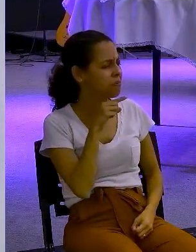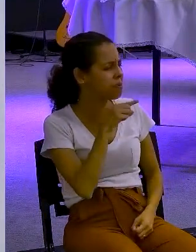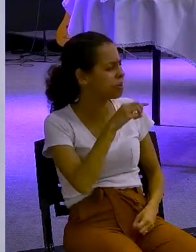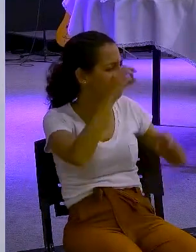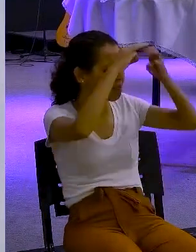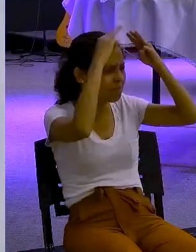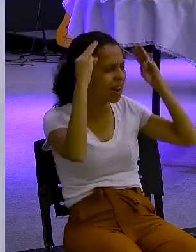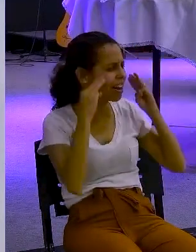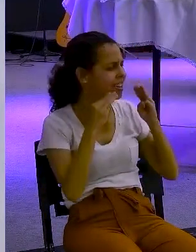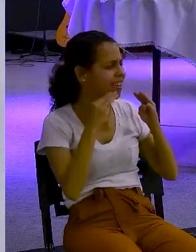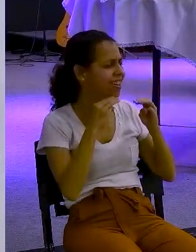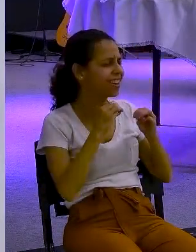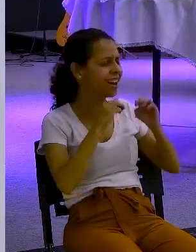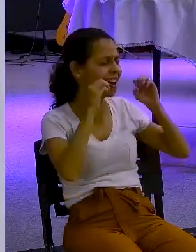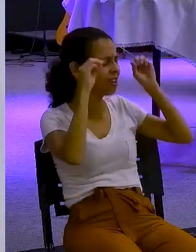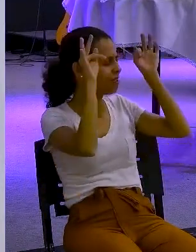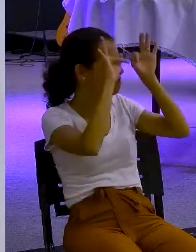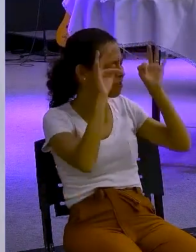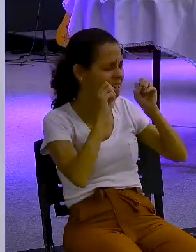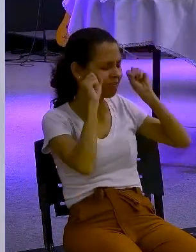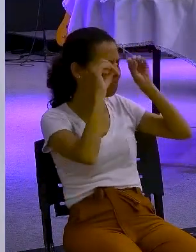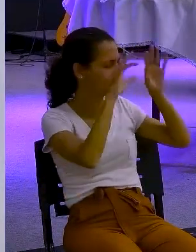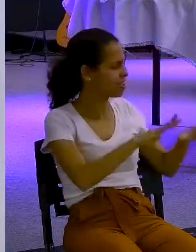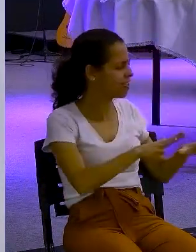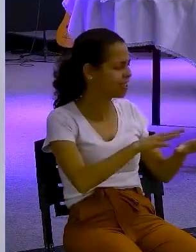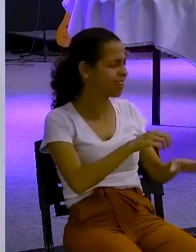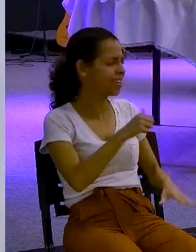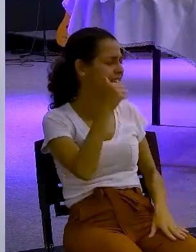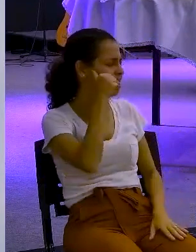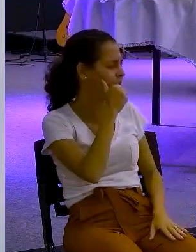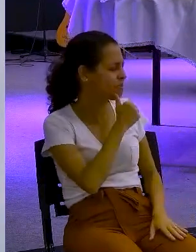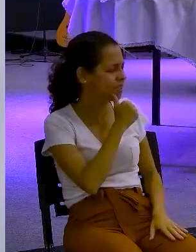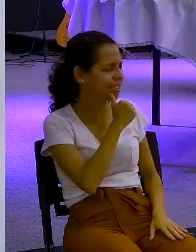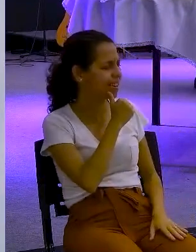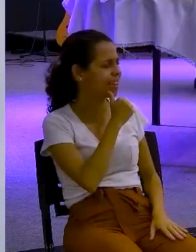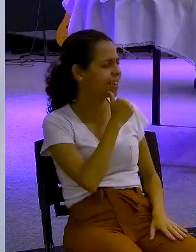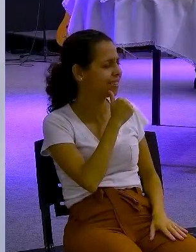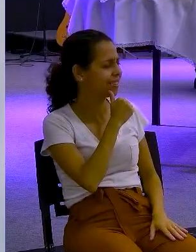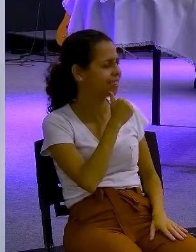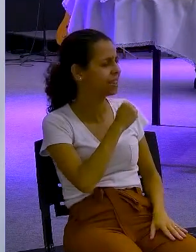as mulheres, bendito o fruto do teu ventre. Irmãos, olha que cena curiosa.